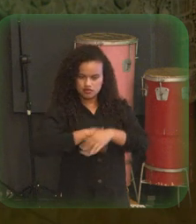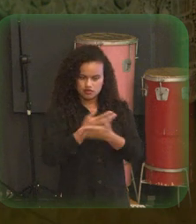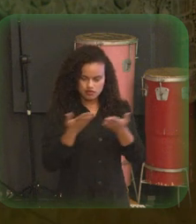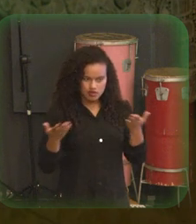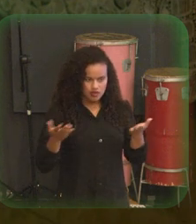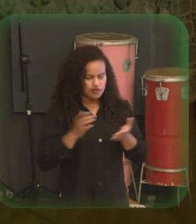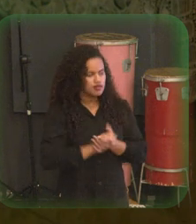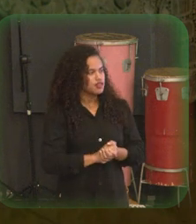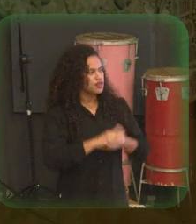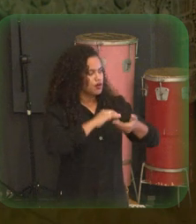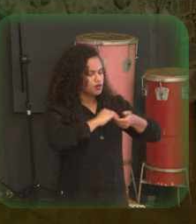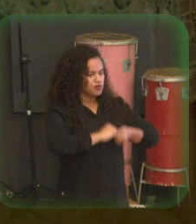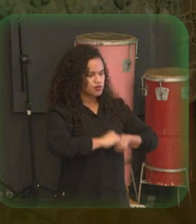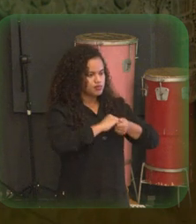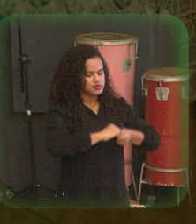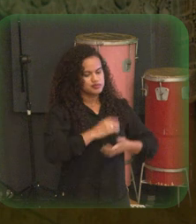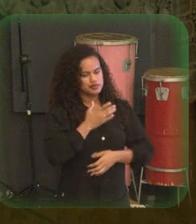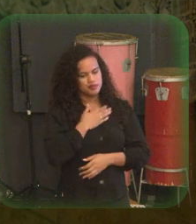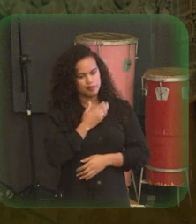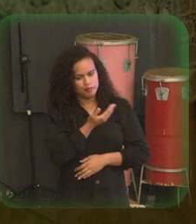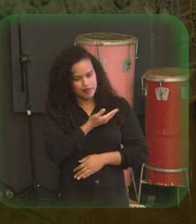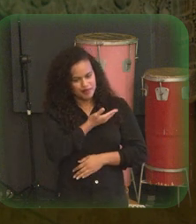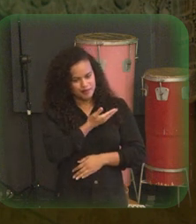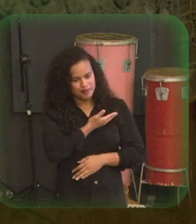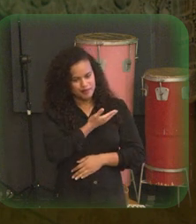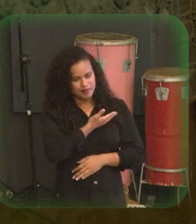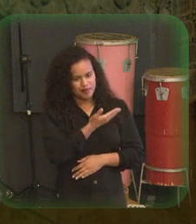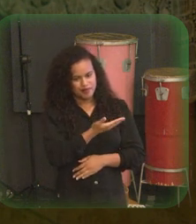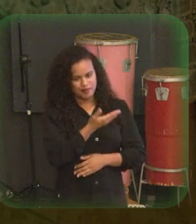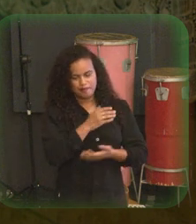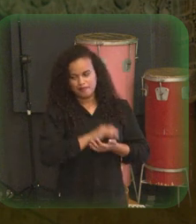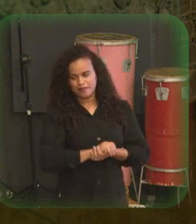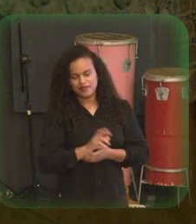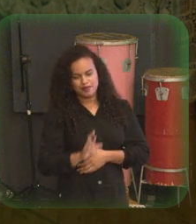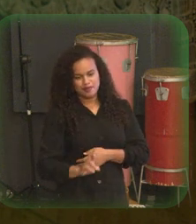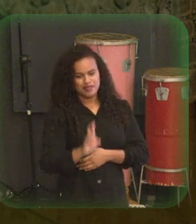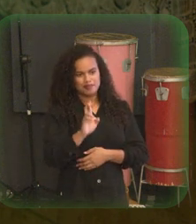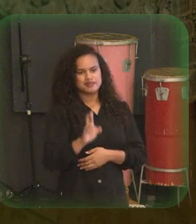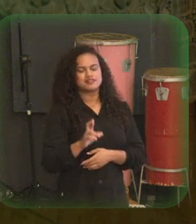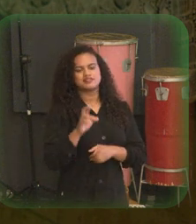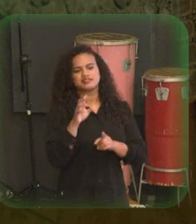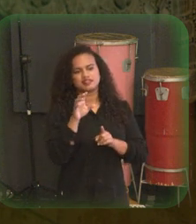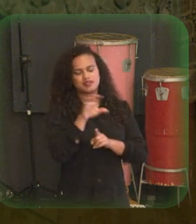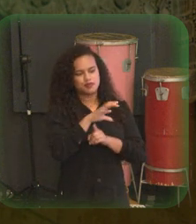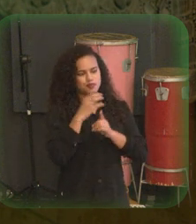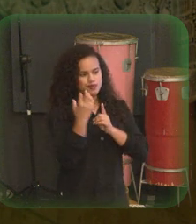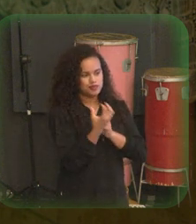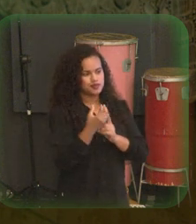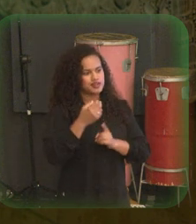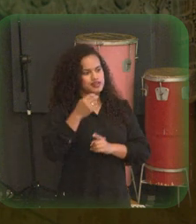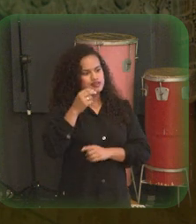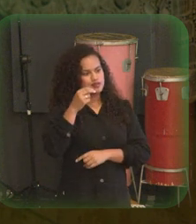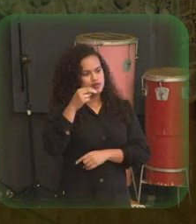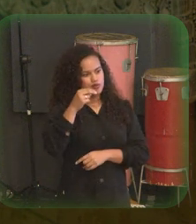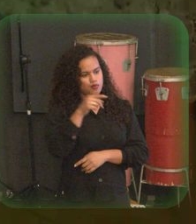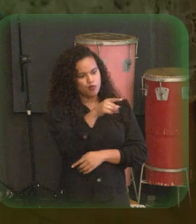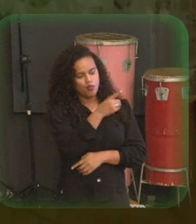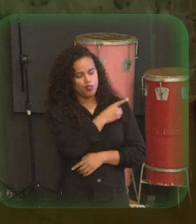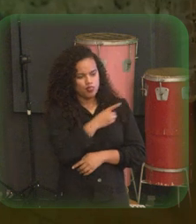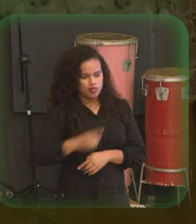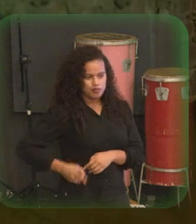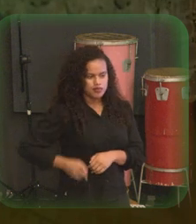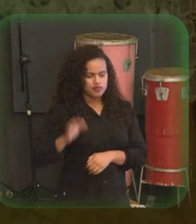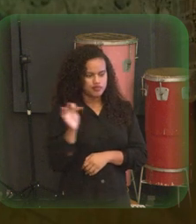Cumprimento ao meu querido amigo, que representa o Congresso Nacional, o deputado federal Carlos Veras,